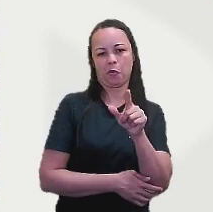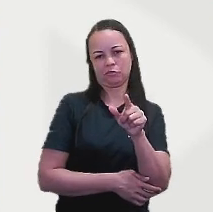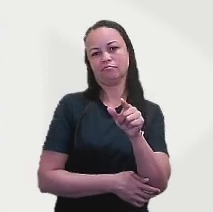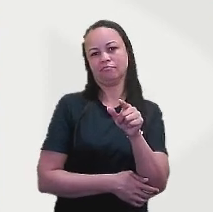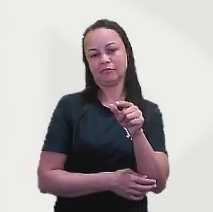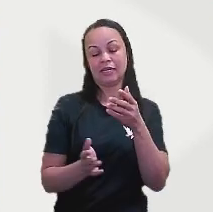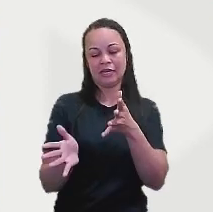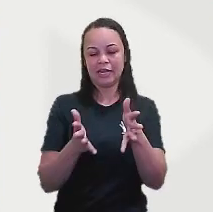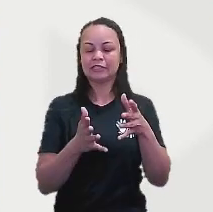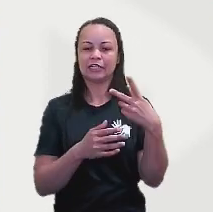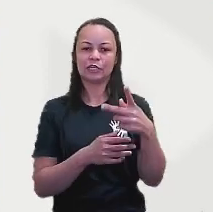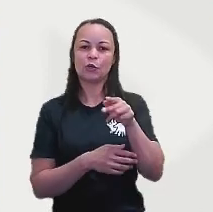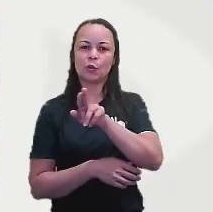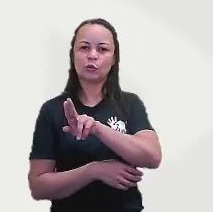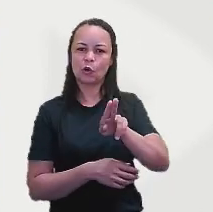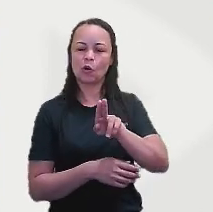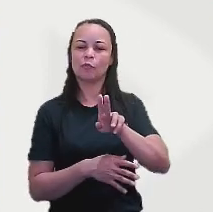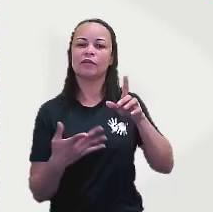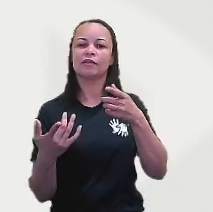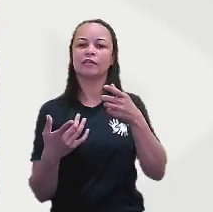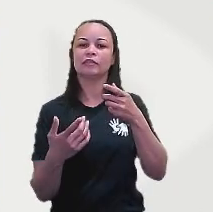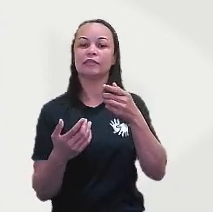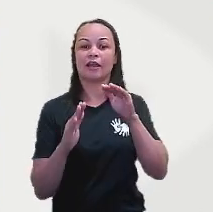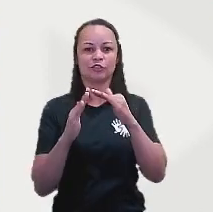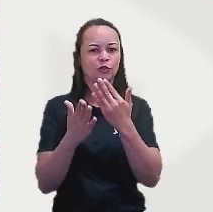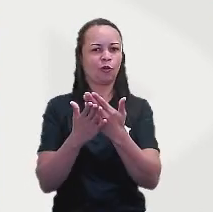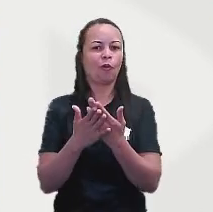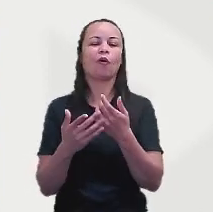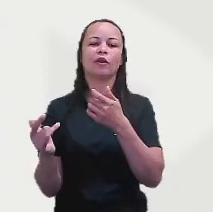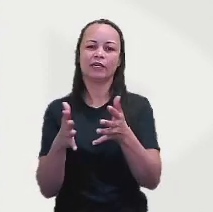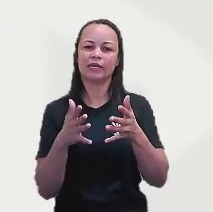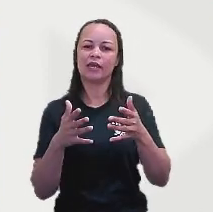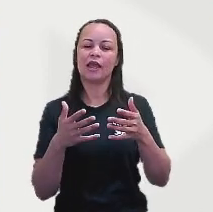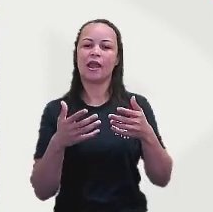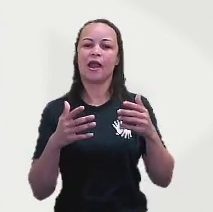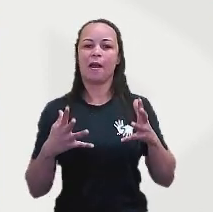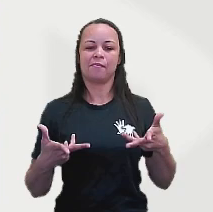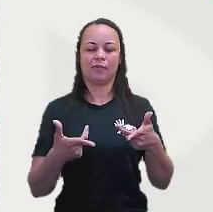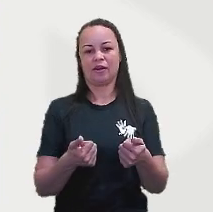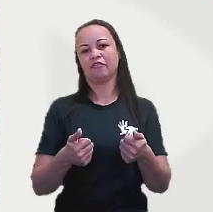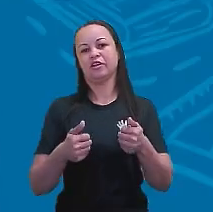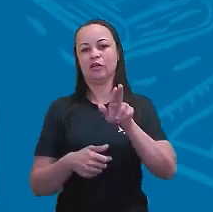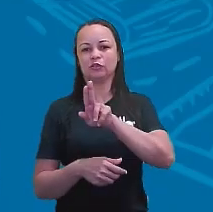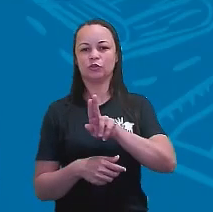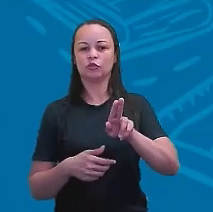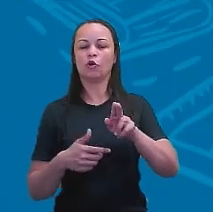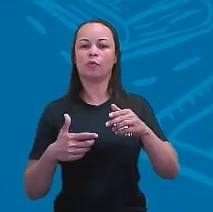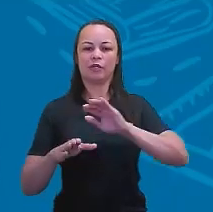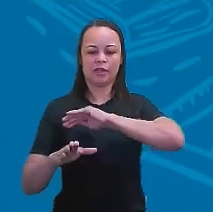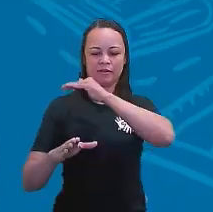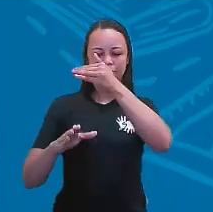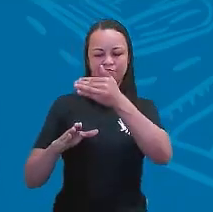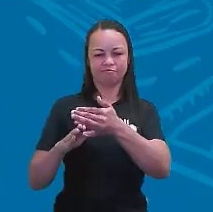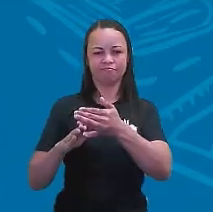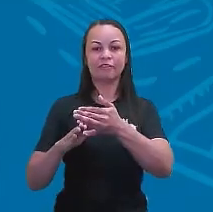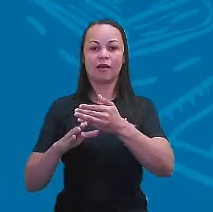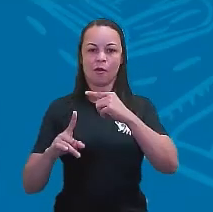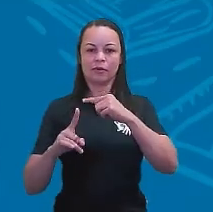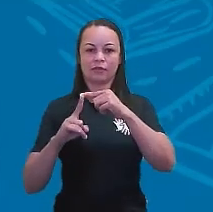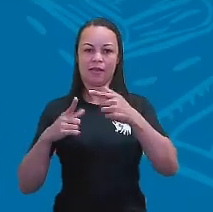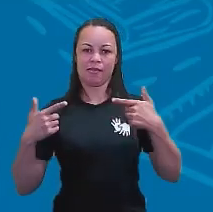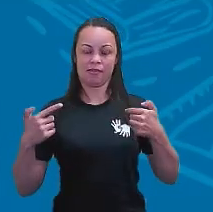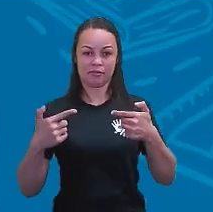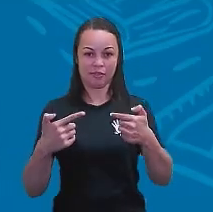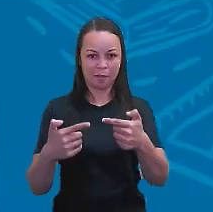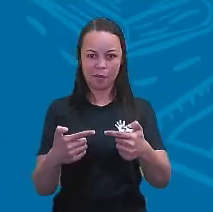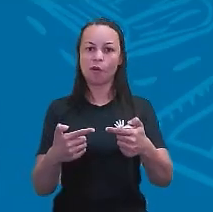nome do colégio é exatamente a nossa data maravilhosa da Batalha das Tabocas. Bom, agora a gente vai saber um